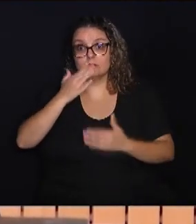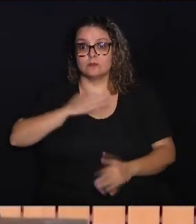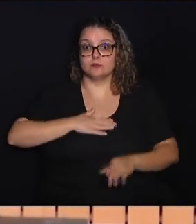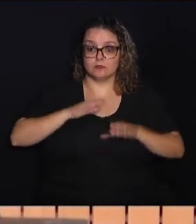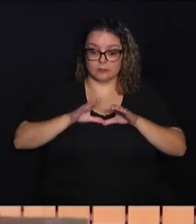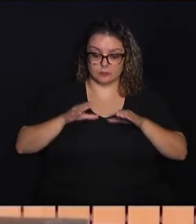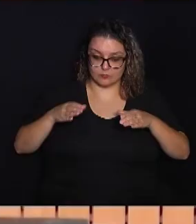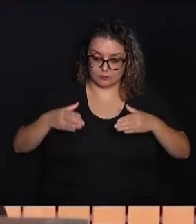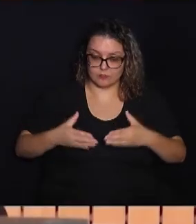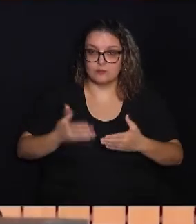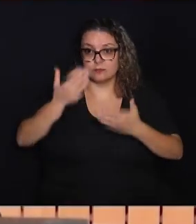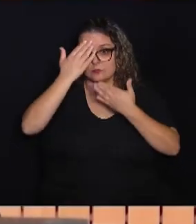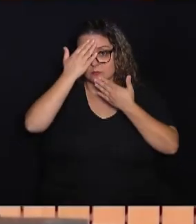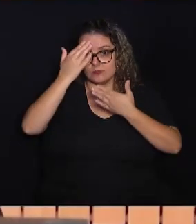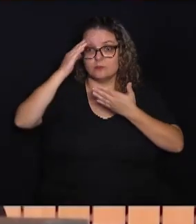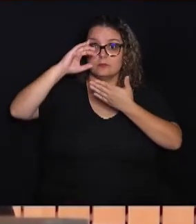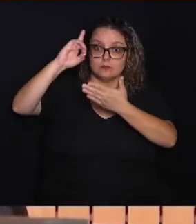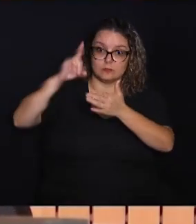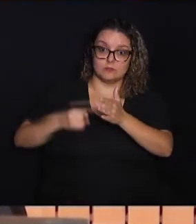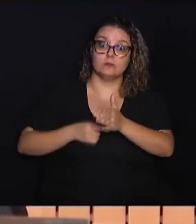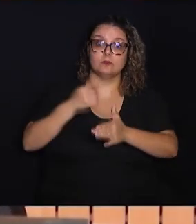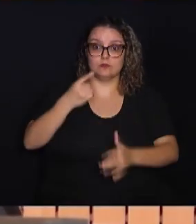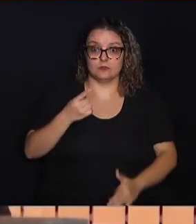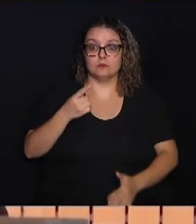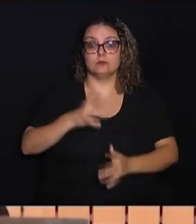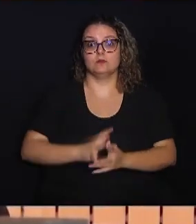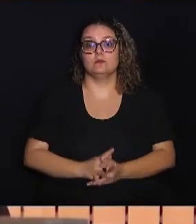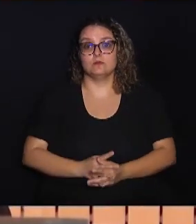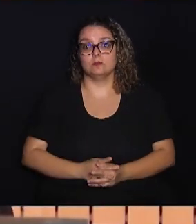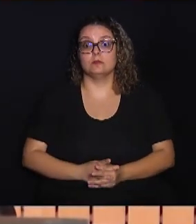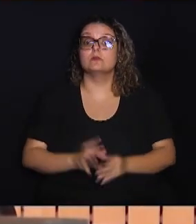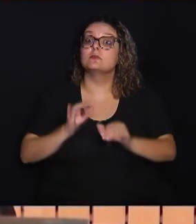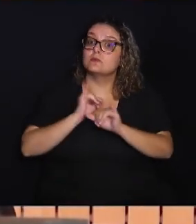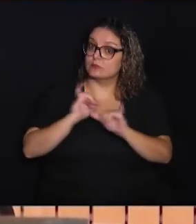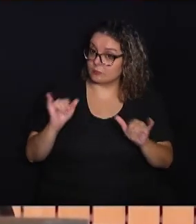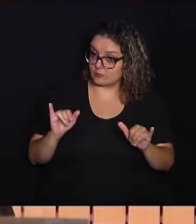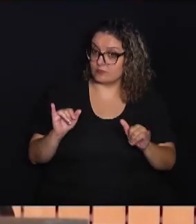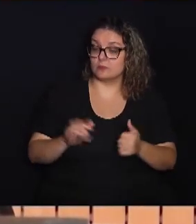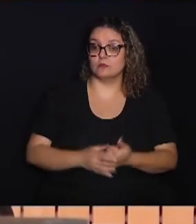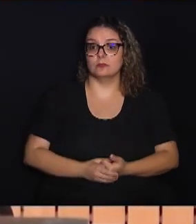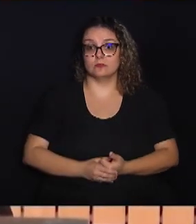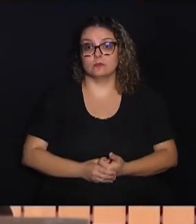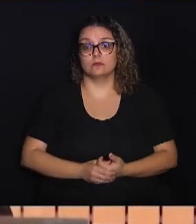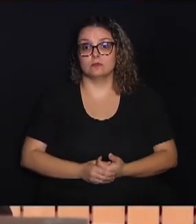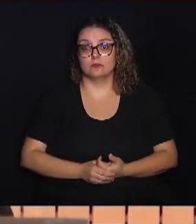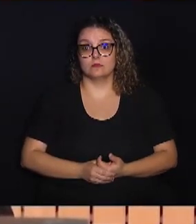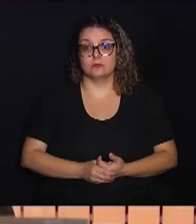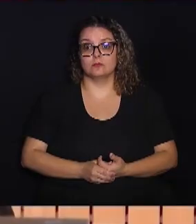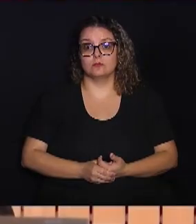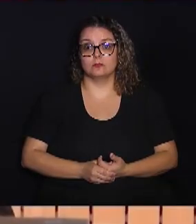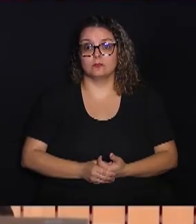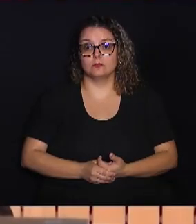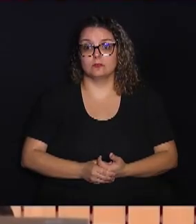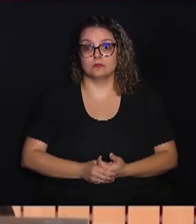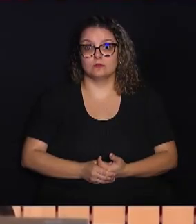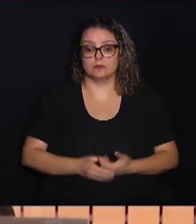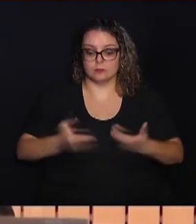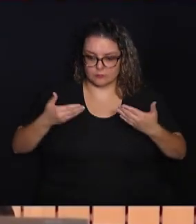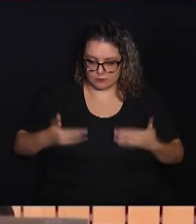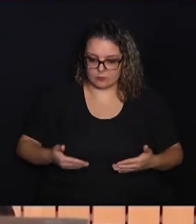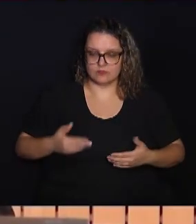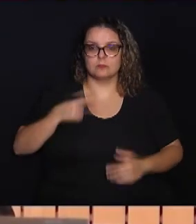equipe quero agradecer a Deus primeiramente não é e dizer que ah estar